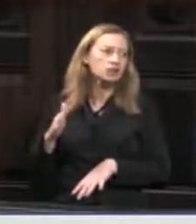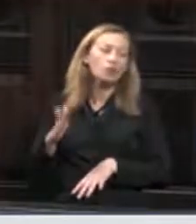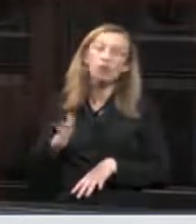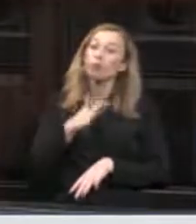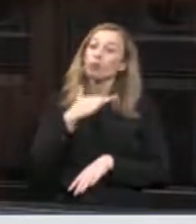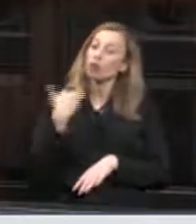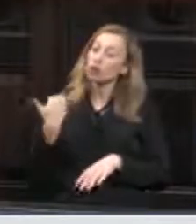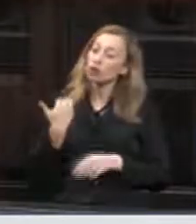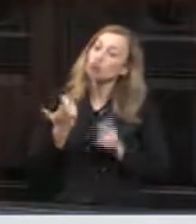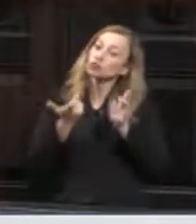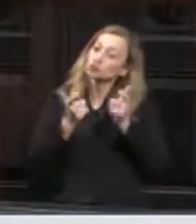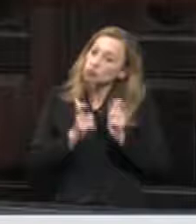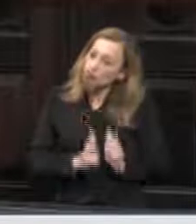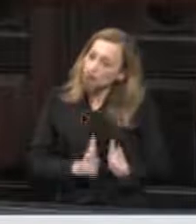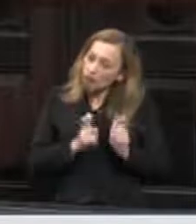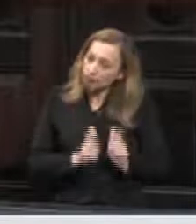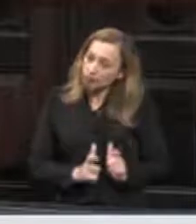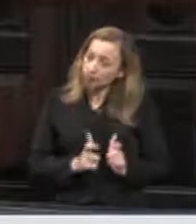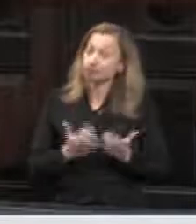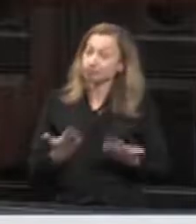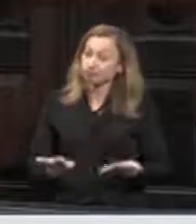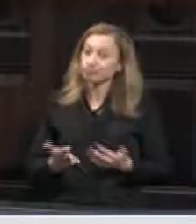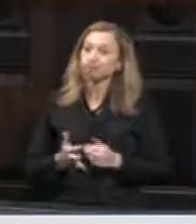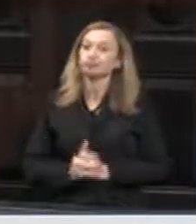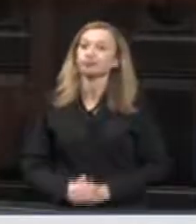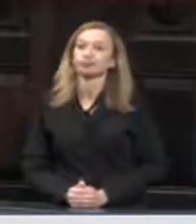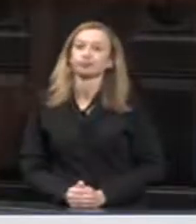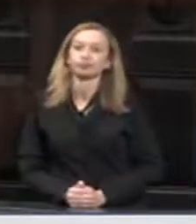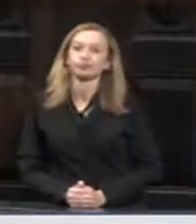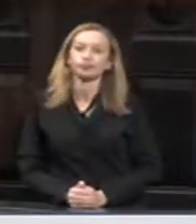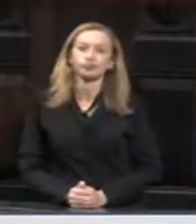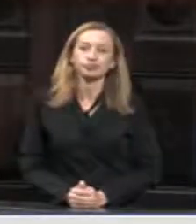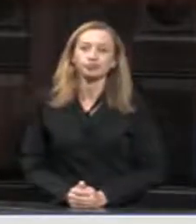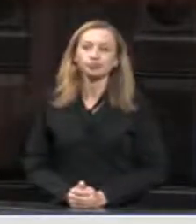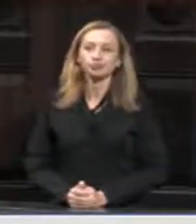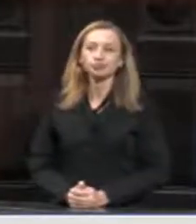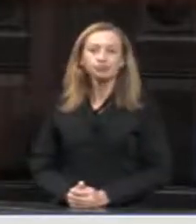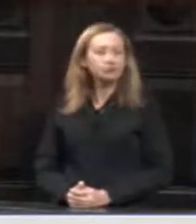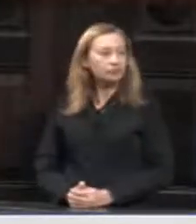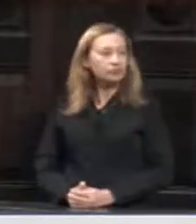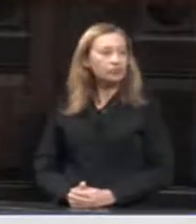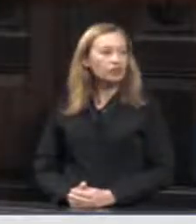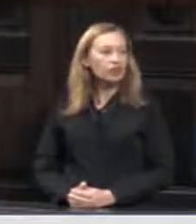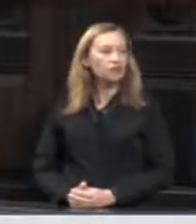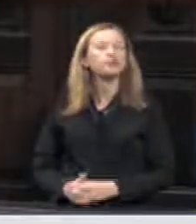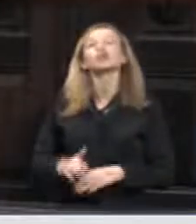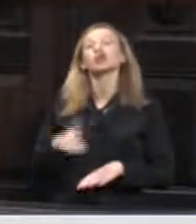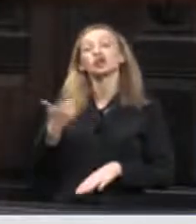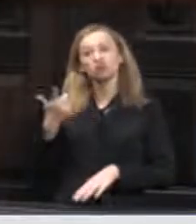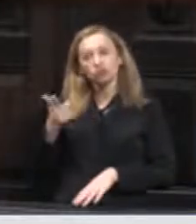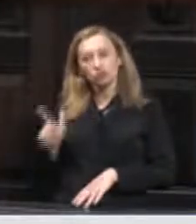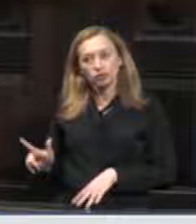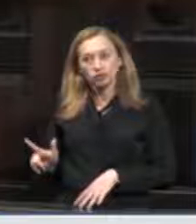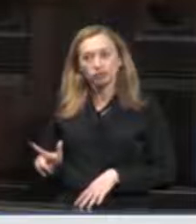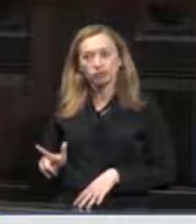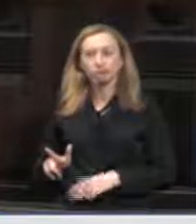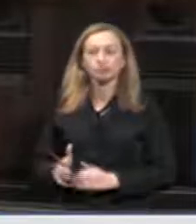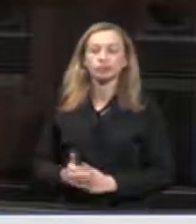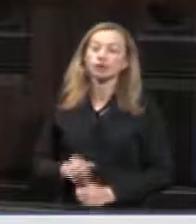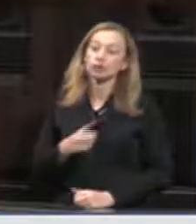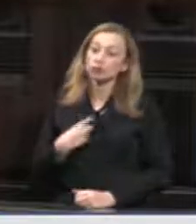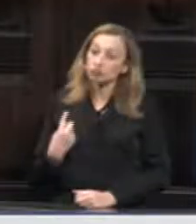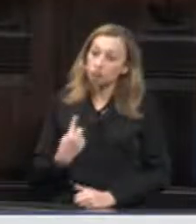dos tantos homicídios que vem acontecendo naquela cidade. E dessa vez, mais uma vez,